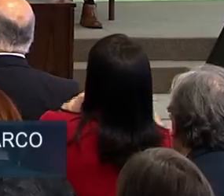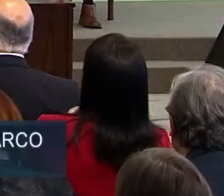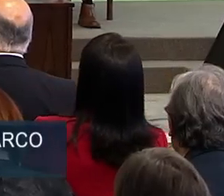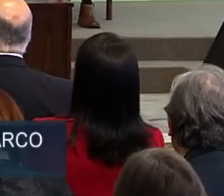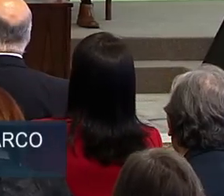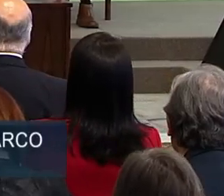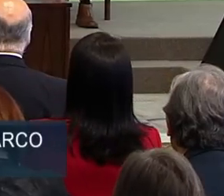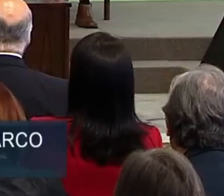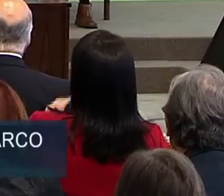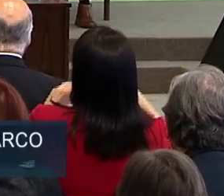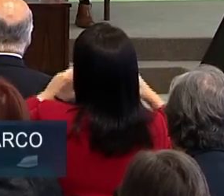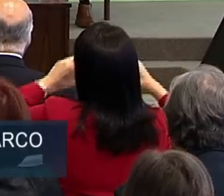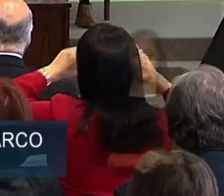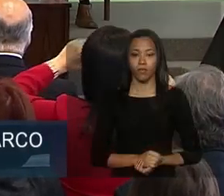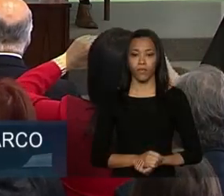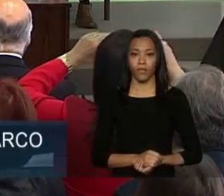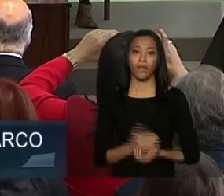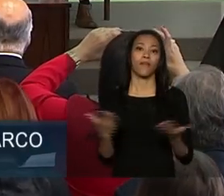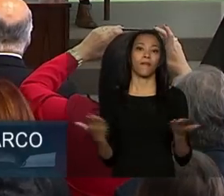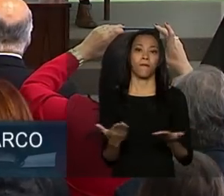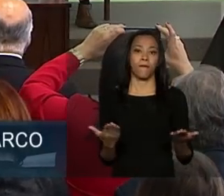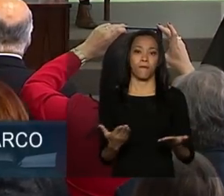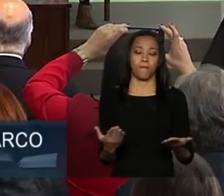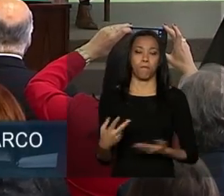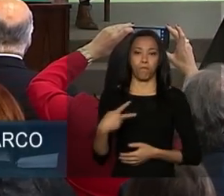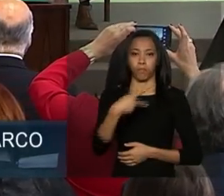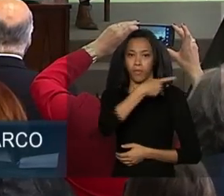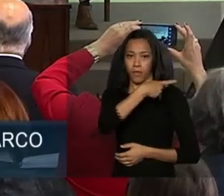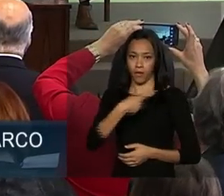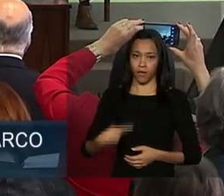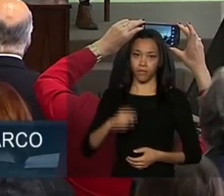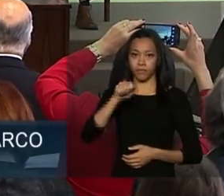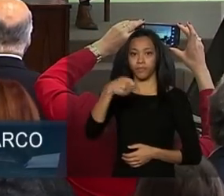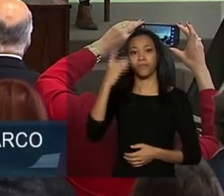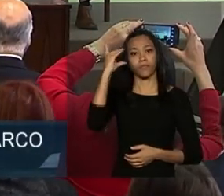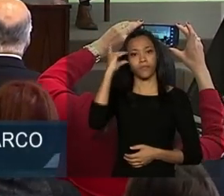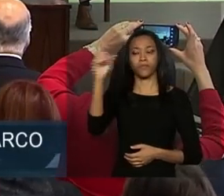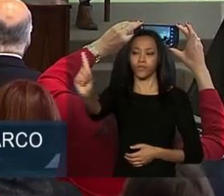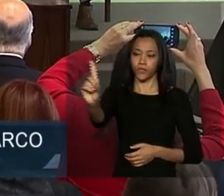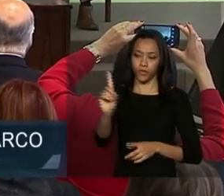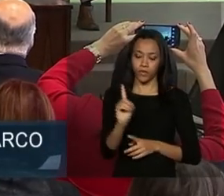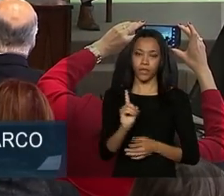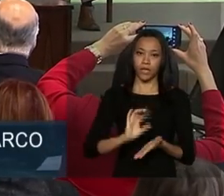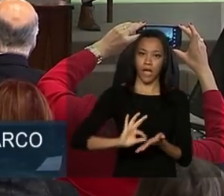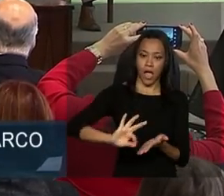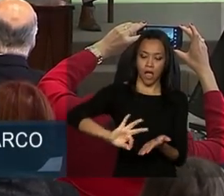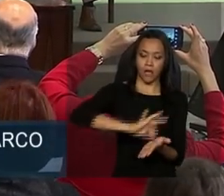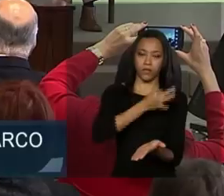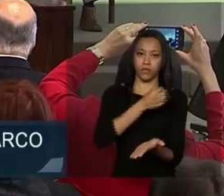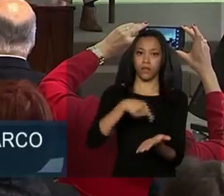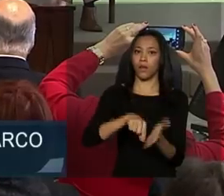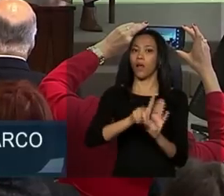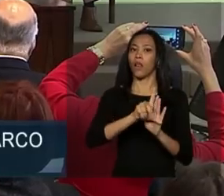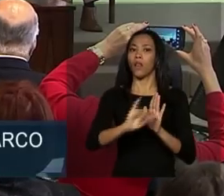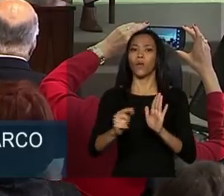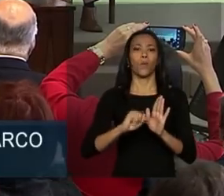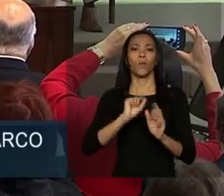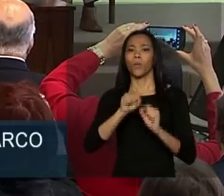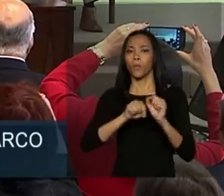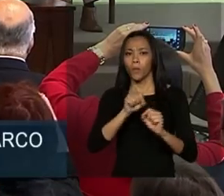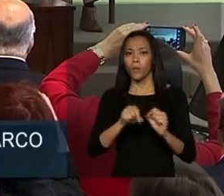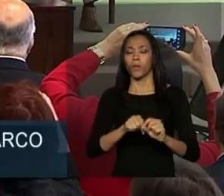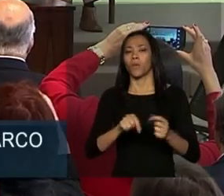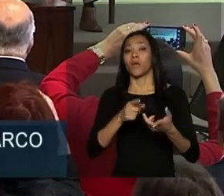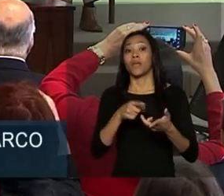Nesse momento, a Presidenta da República sanciona o novo marco legal da biodiversidade, que regulamenta o acesso